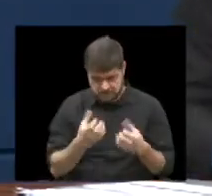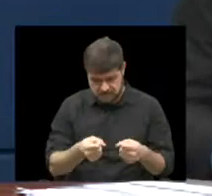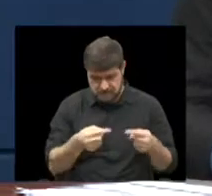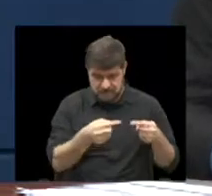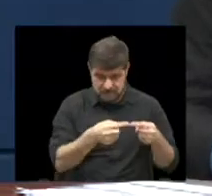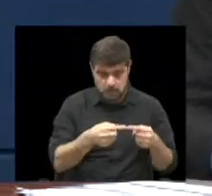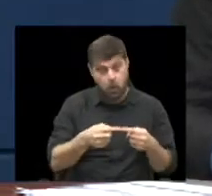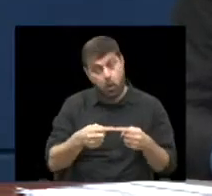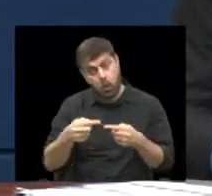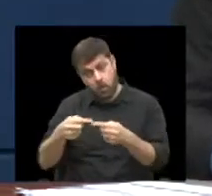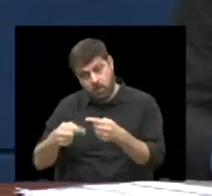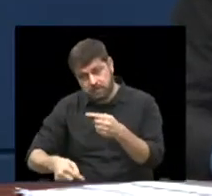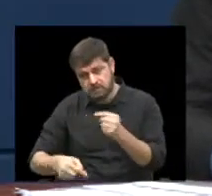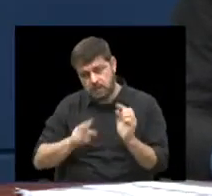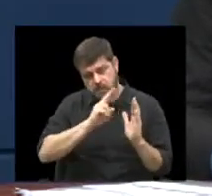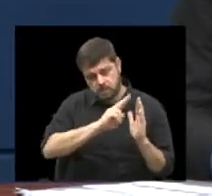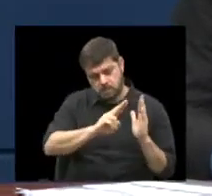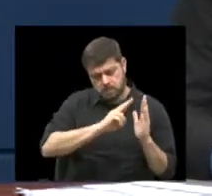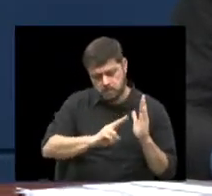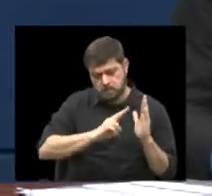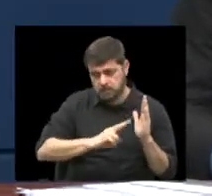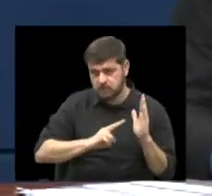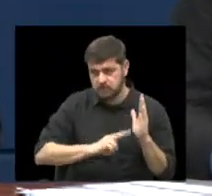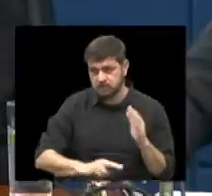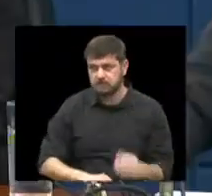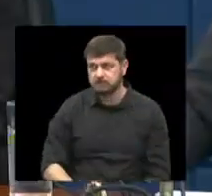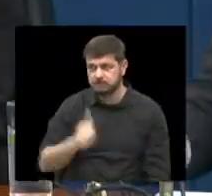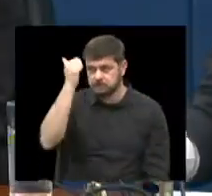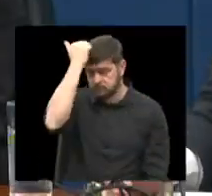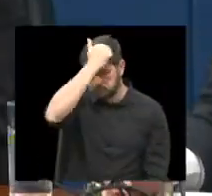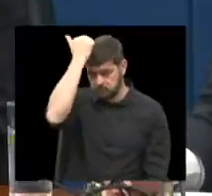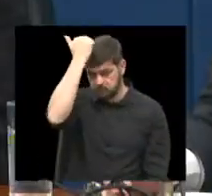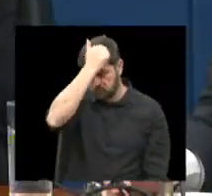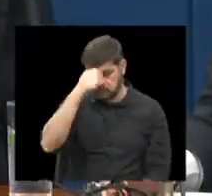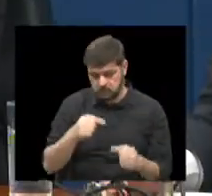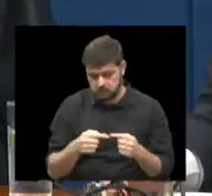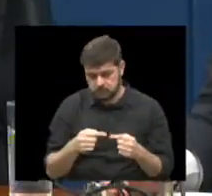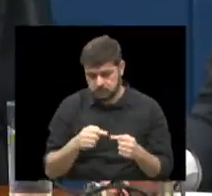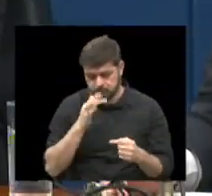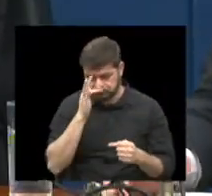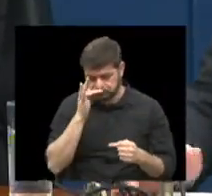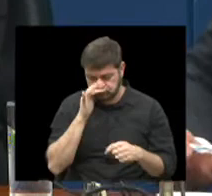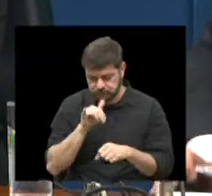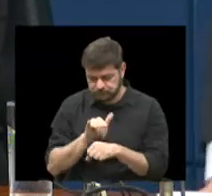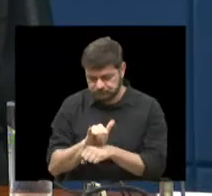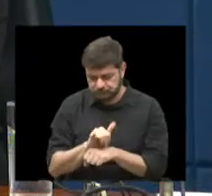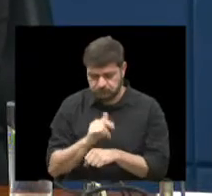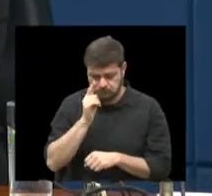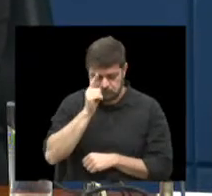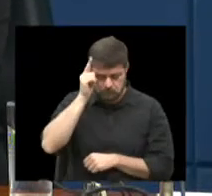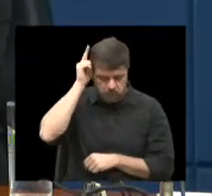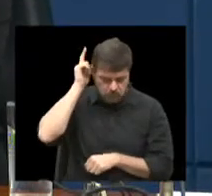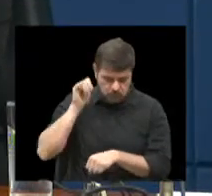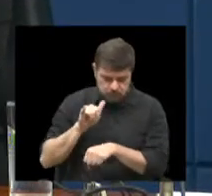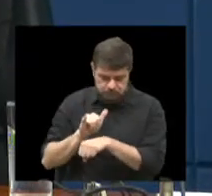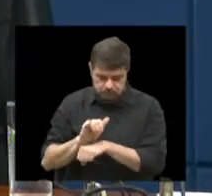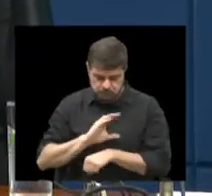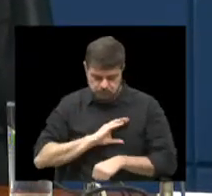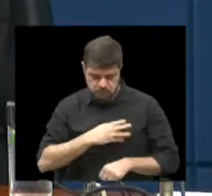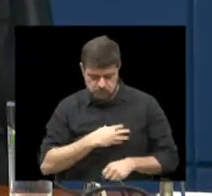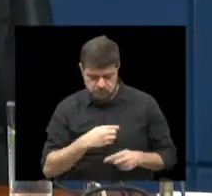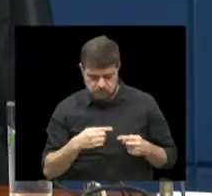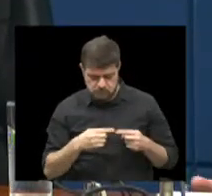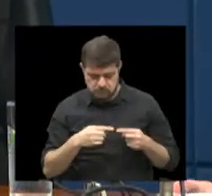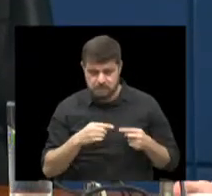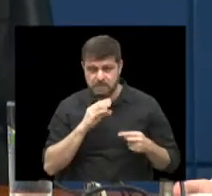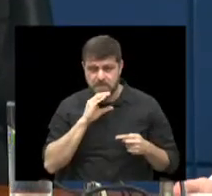sim, contrários dirão não. Chamada de votação. Ailton da Farmácia, sim. Flores ausente. Aurélio Cláudio ausente. Campos Filho, sim.